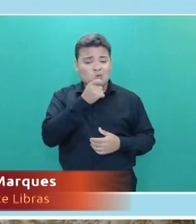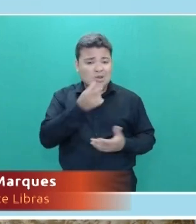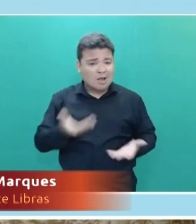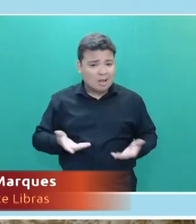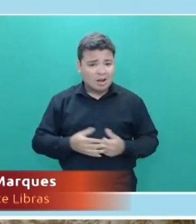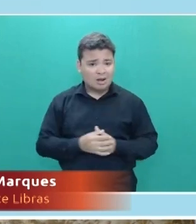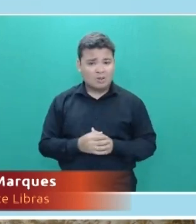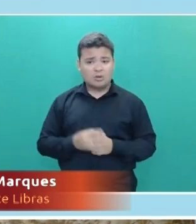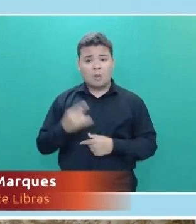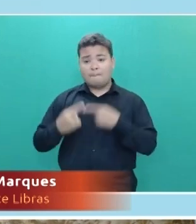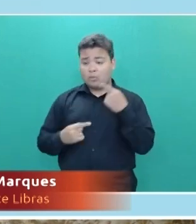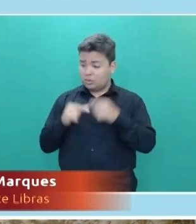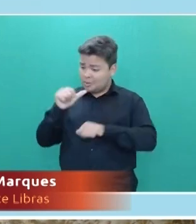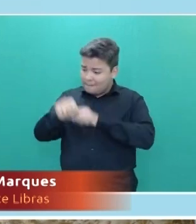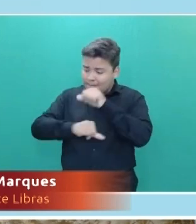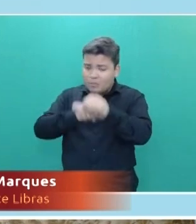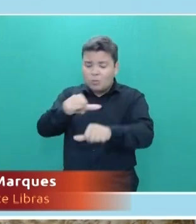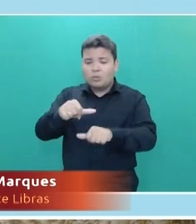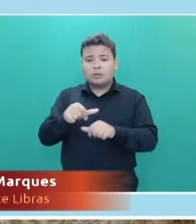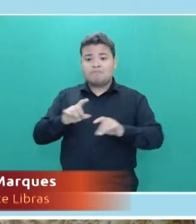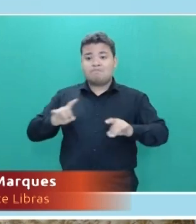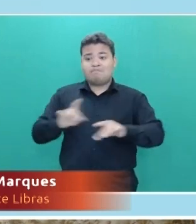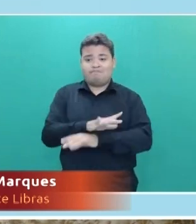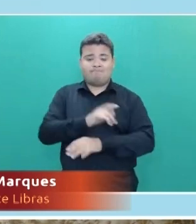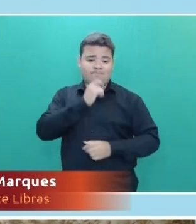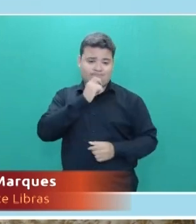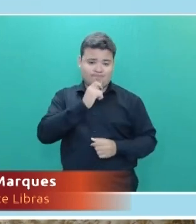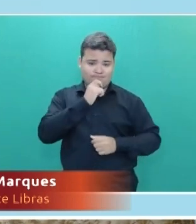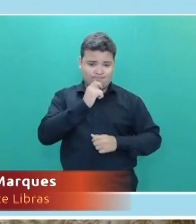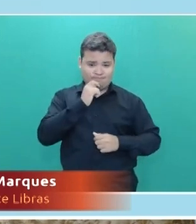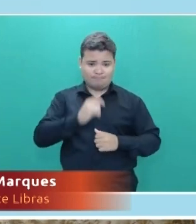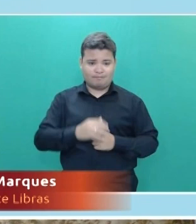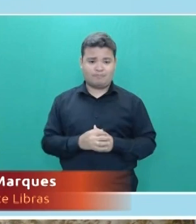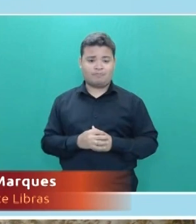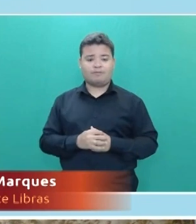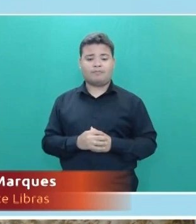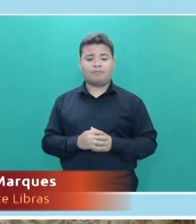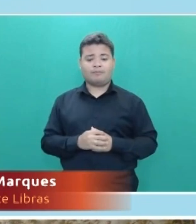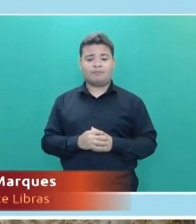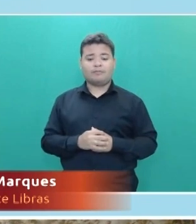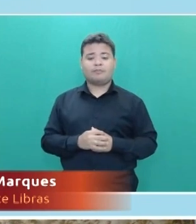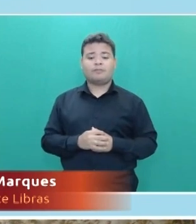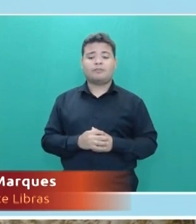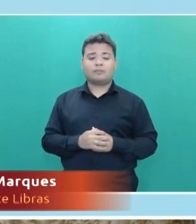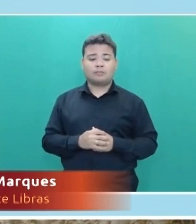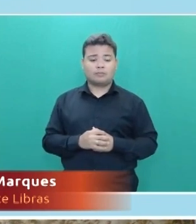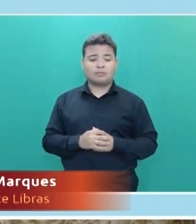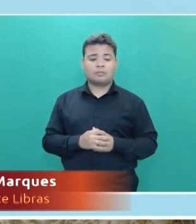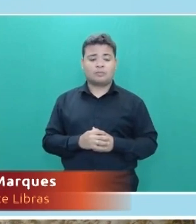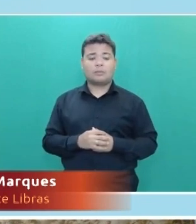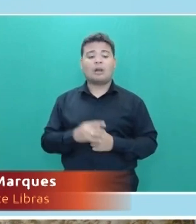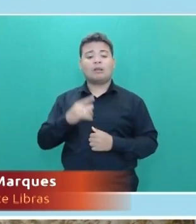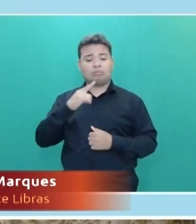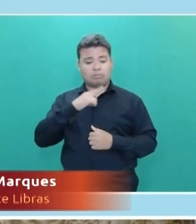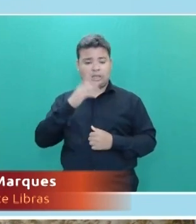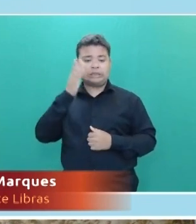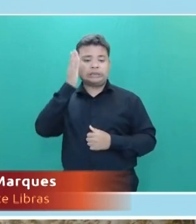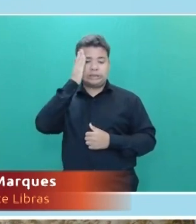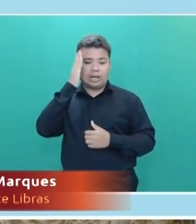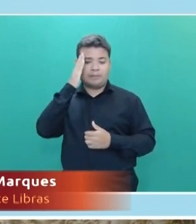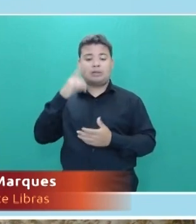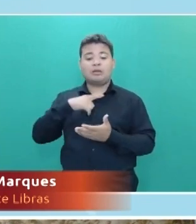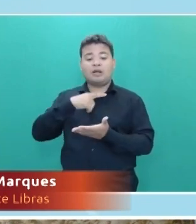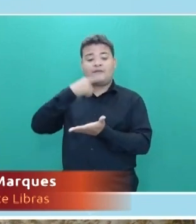né? Nós entendemos que não houve transição política efetivamente. Houve um acordão entre militar e alguns